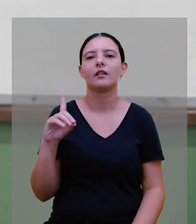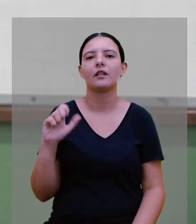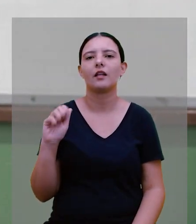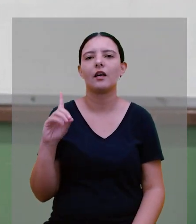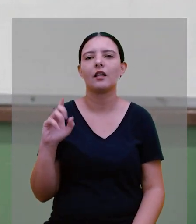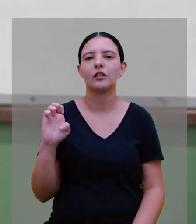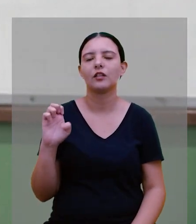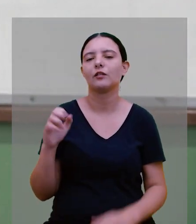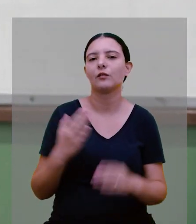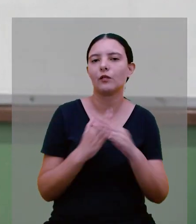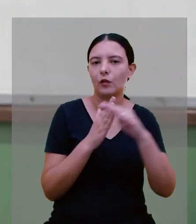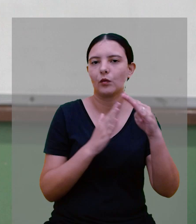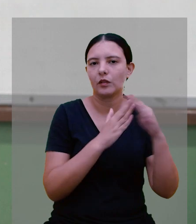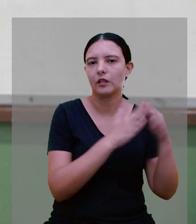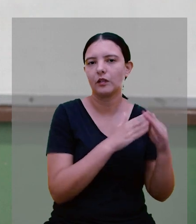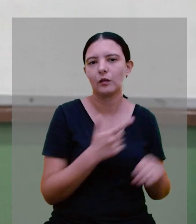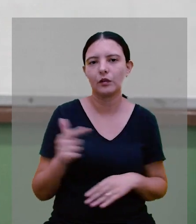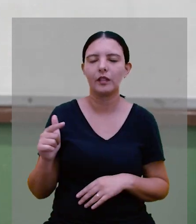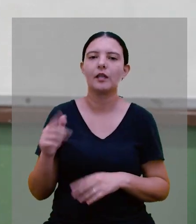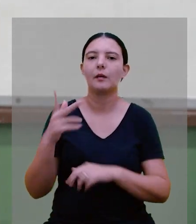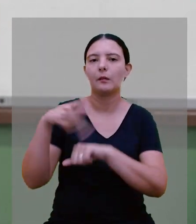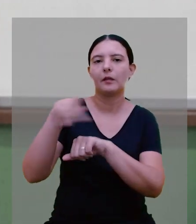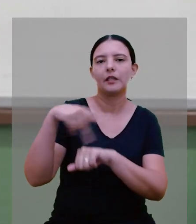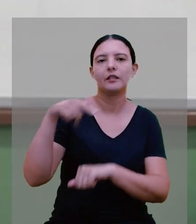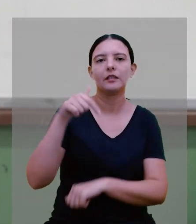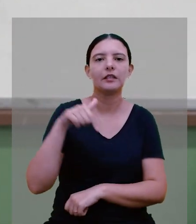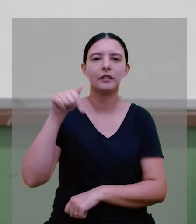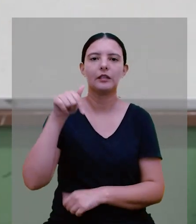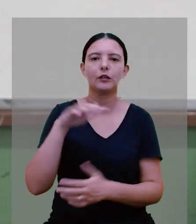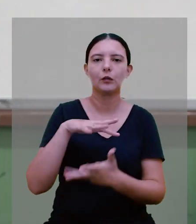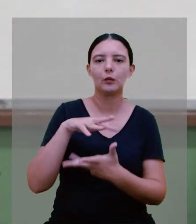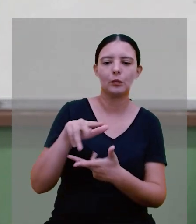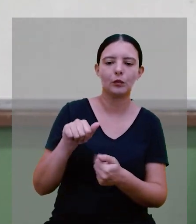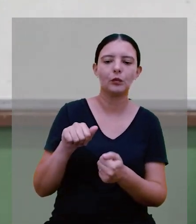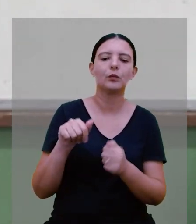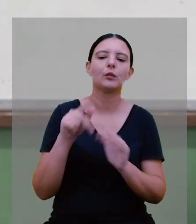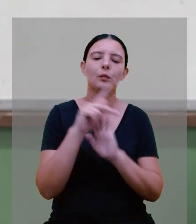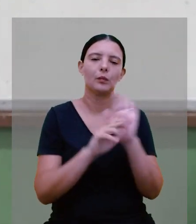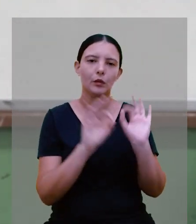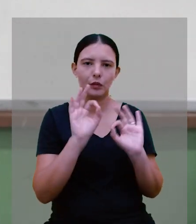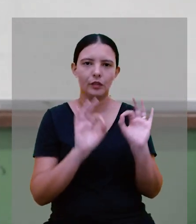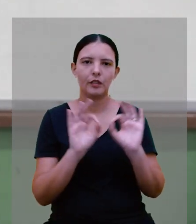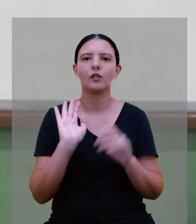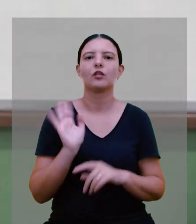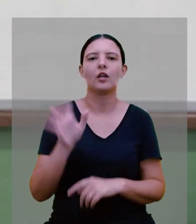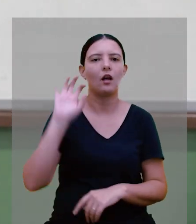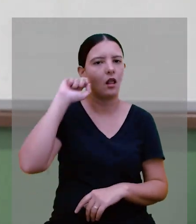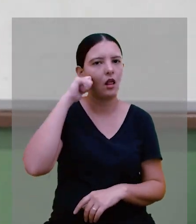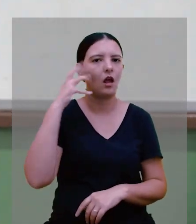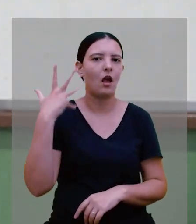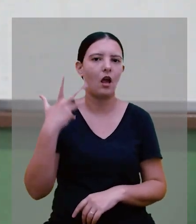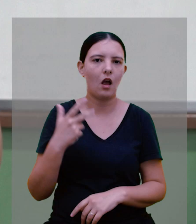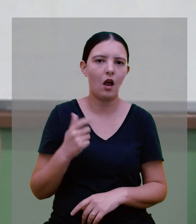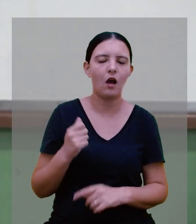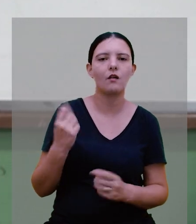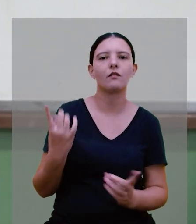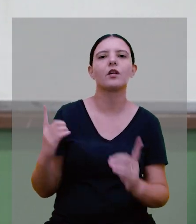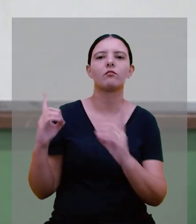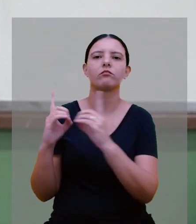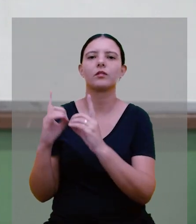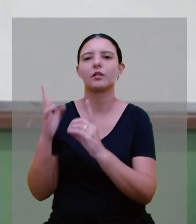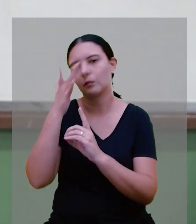atende em muitos lugares do mundo, 7 países do mundo, esse projeto aqui. Eu já fui à África atender os refugiados de